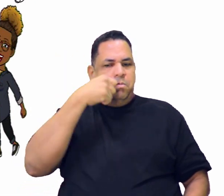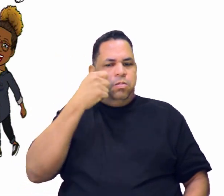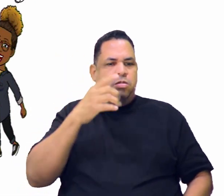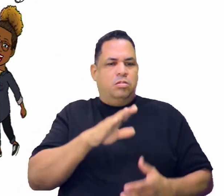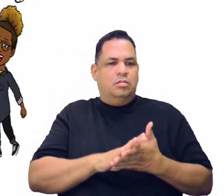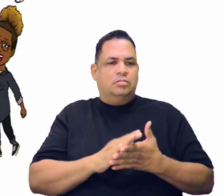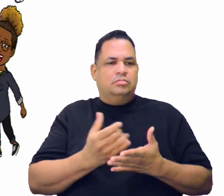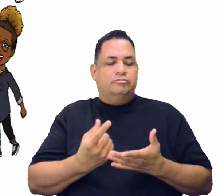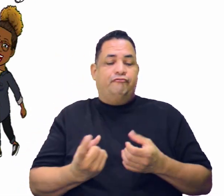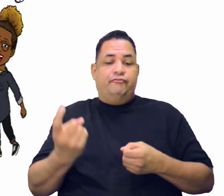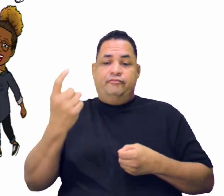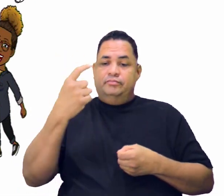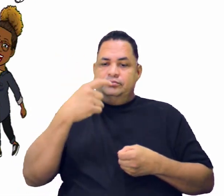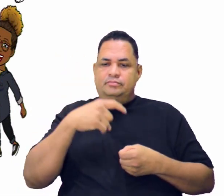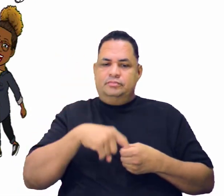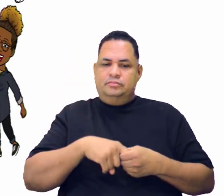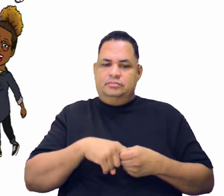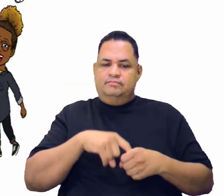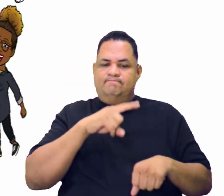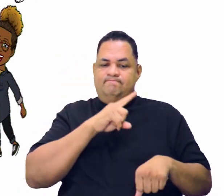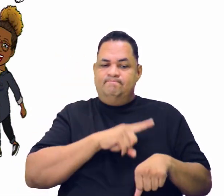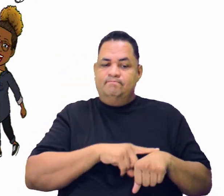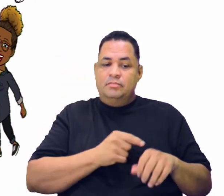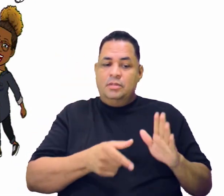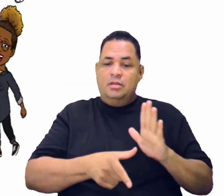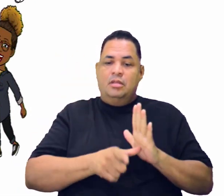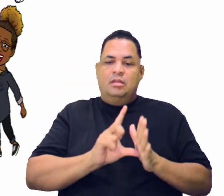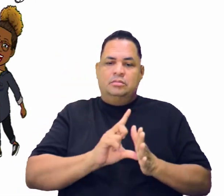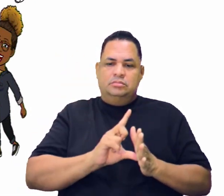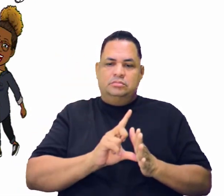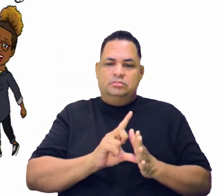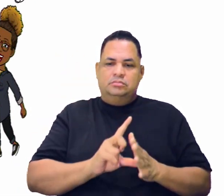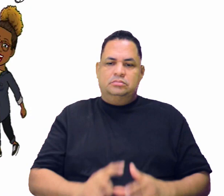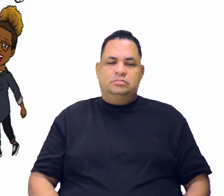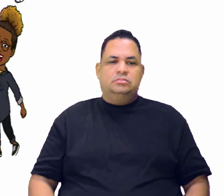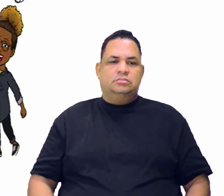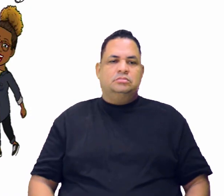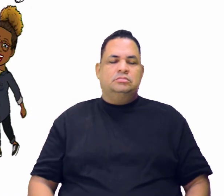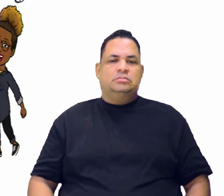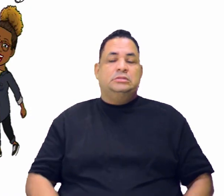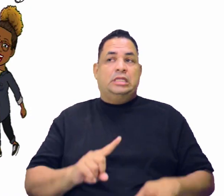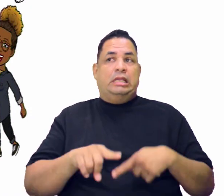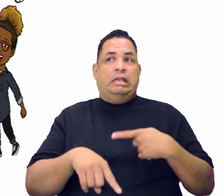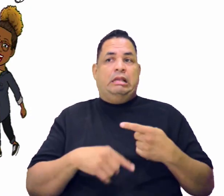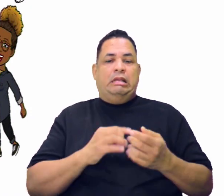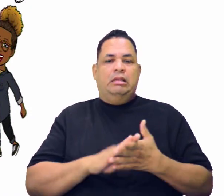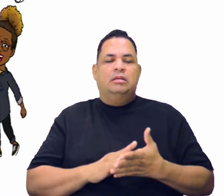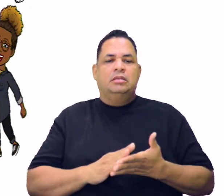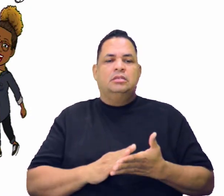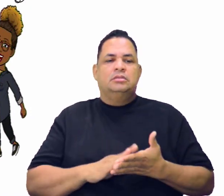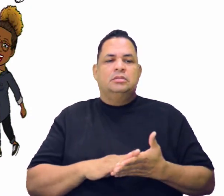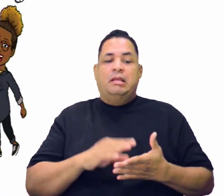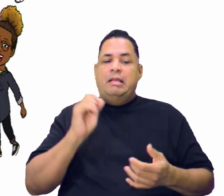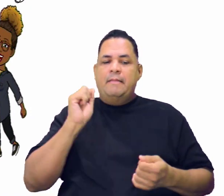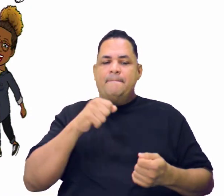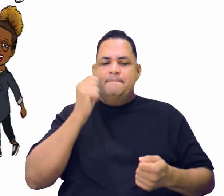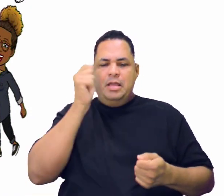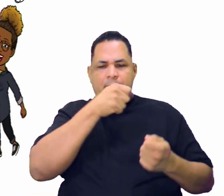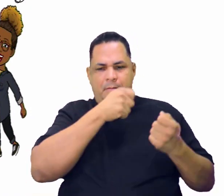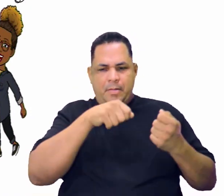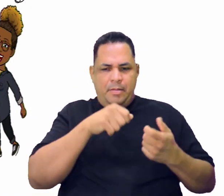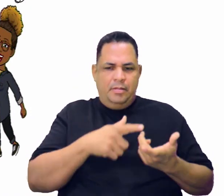com uma condição. Para eu não apanhar, eu tenho que chegar cedo. Se eu chegar tarde, o que vai acontecer? Vou levar uma